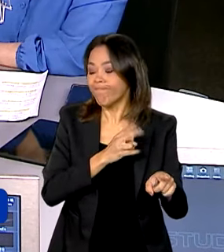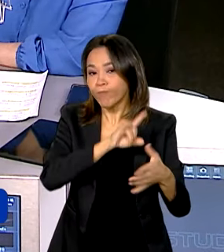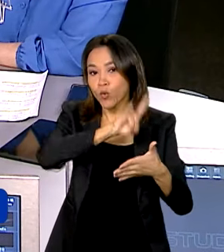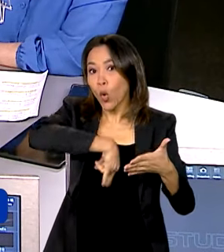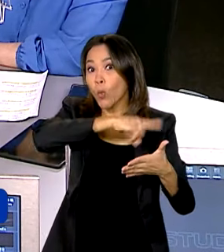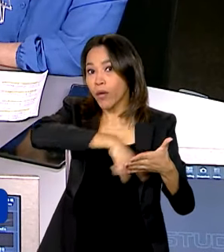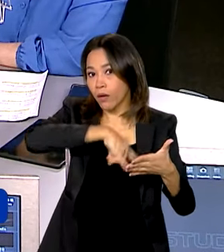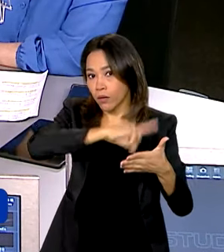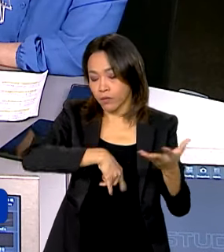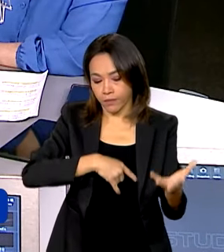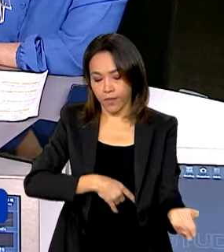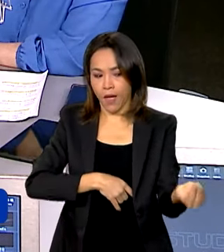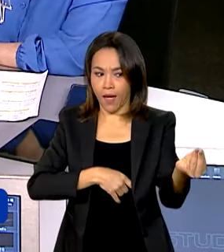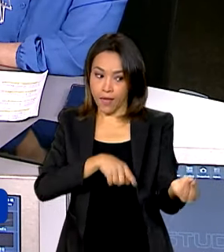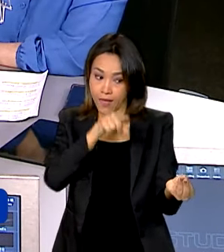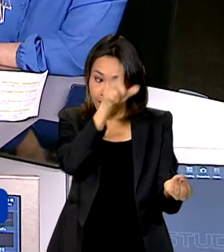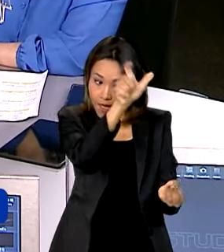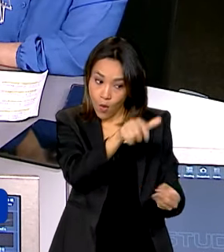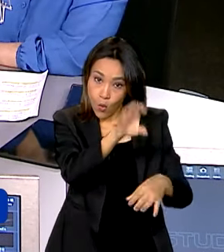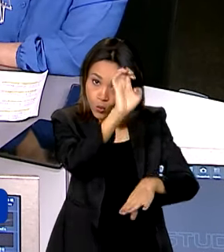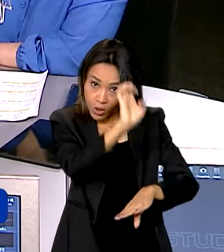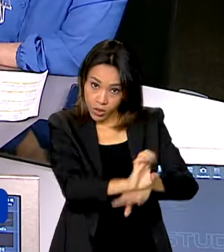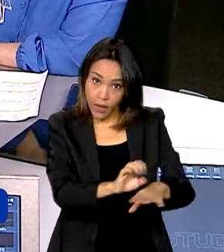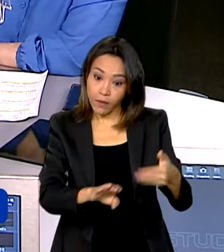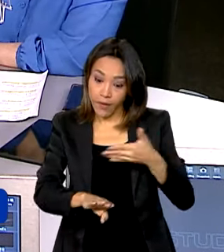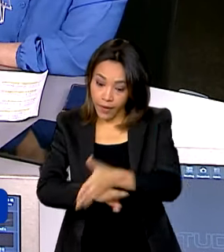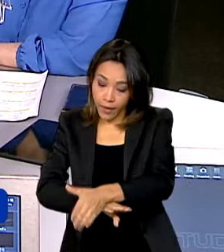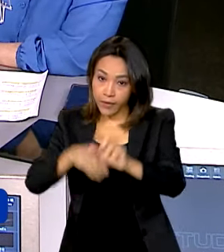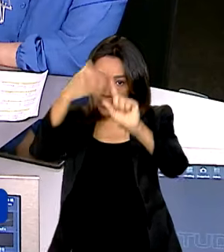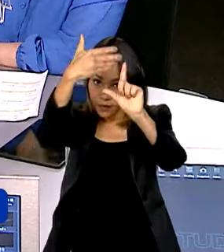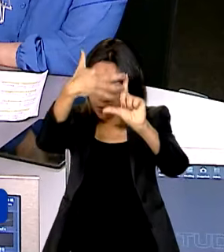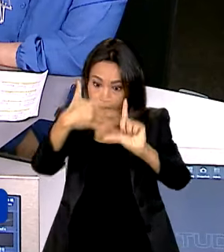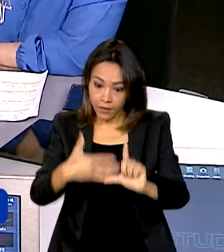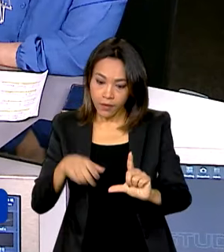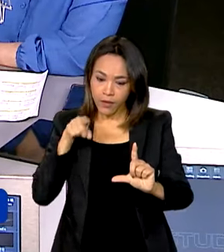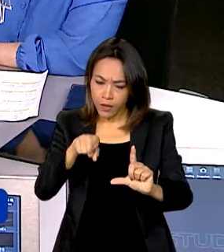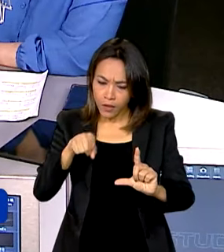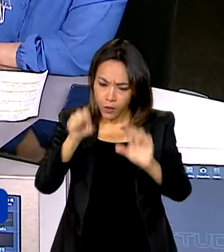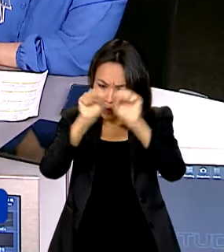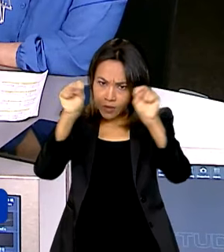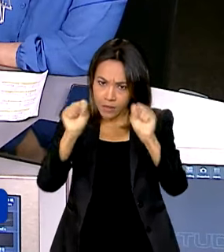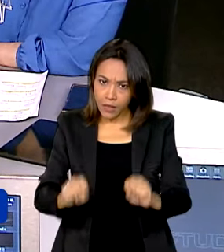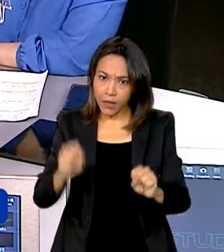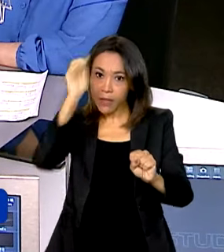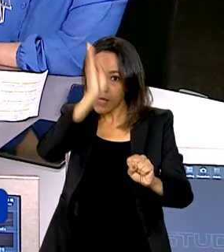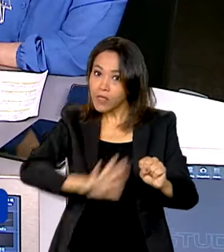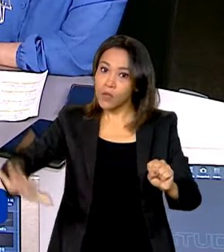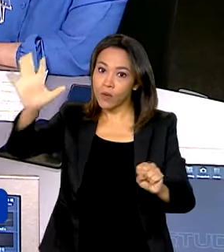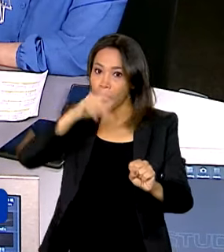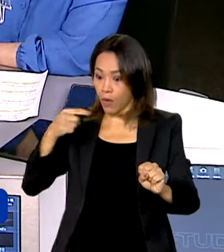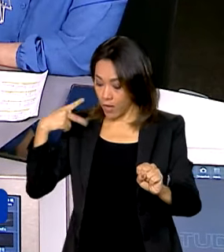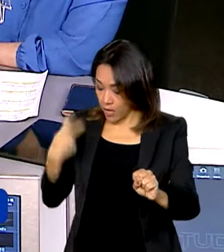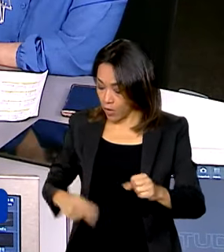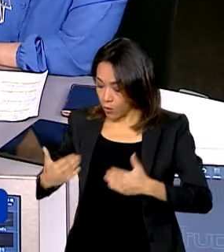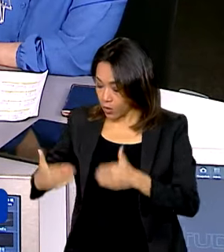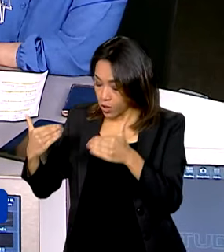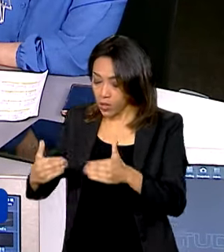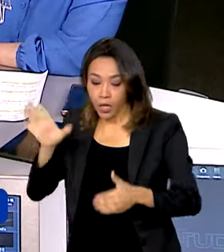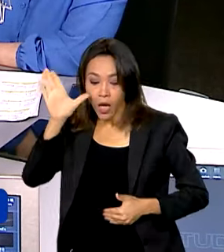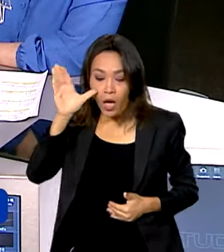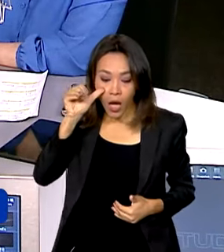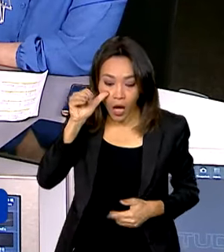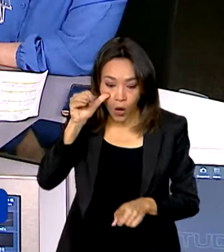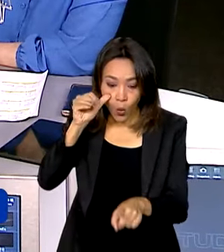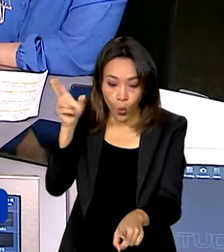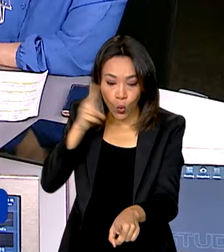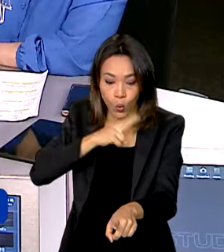entrar direto no Sistema Nacional nosso e nós em regra fazemos reconhecimento sumário na hora que a gente reconhece a situação de